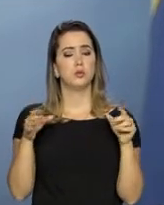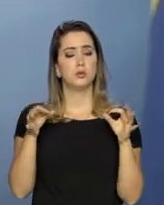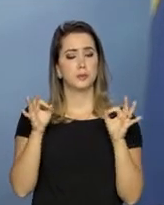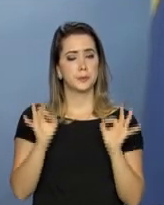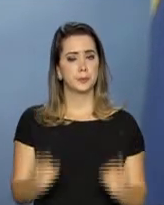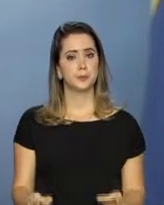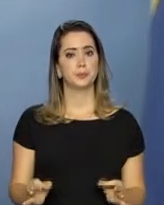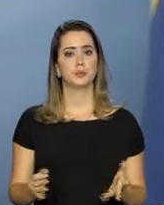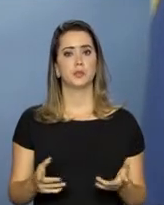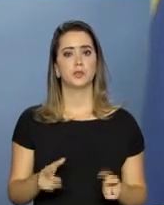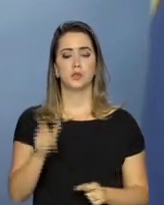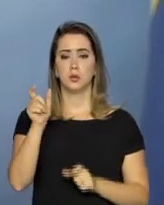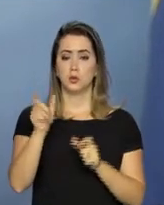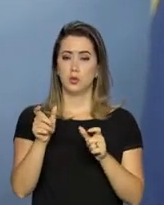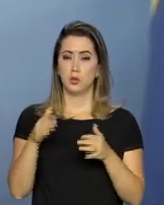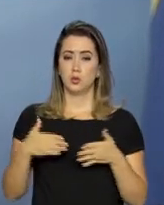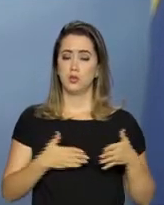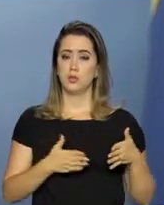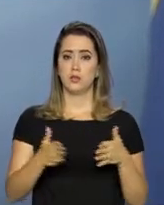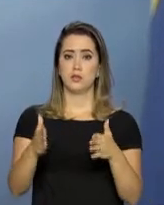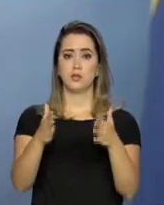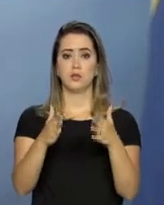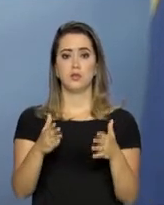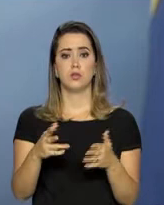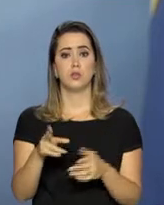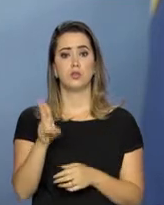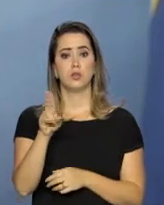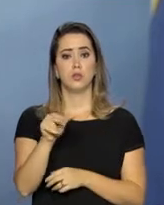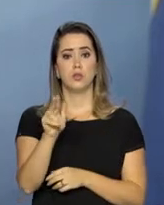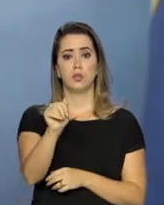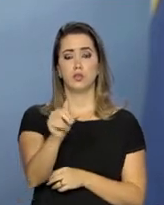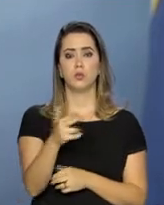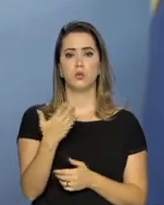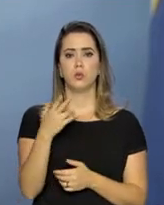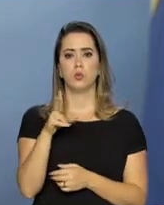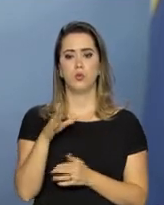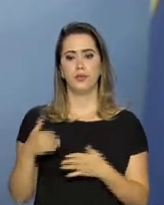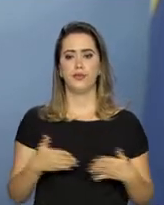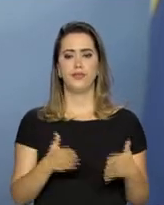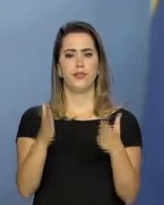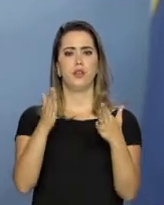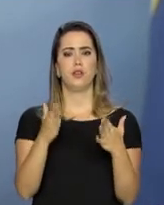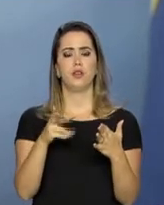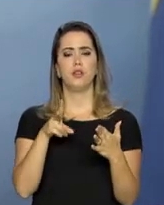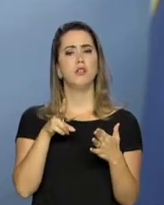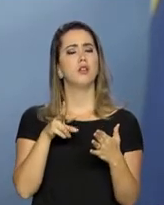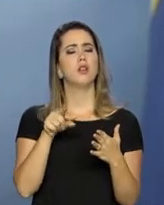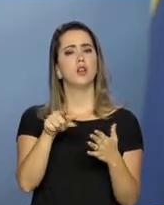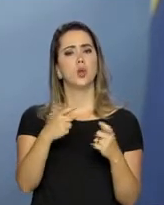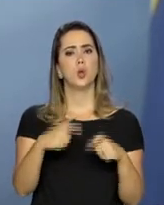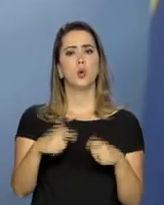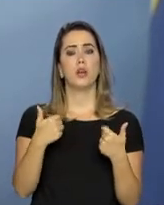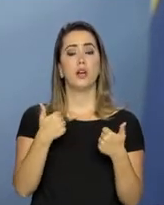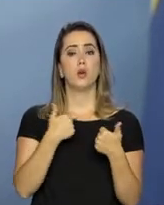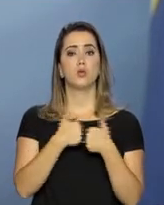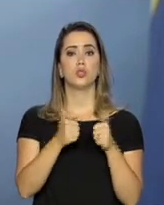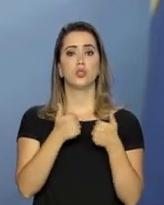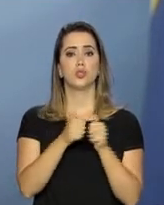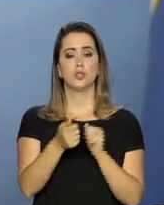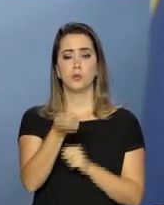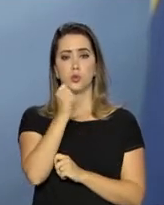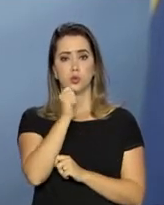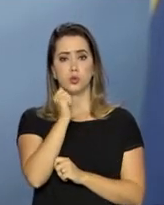honestos nas vias e nunca nunca via de transporte de